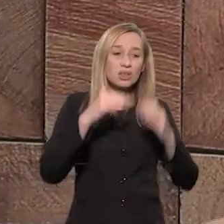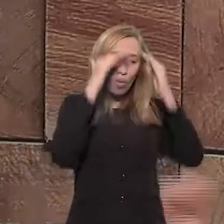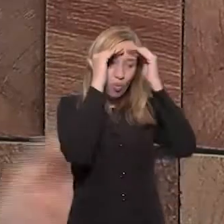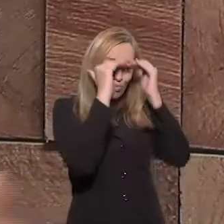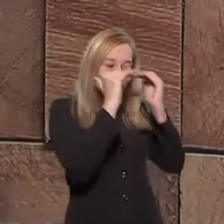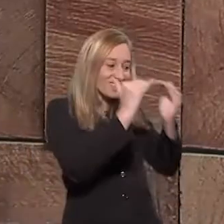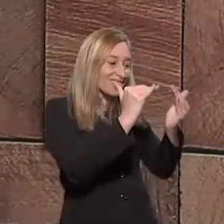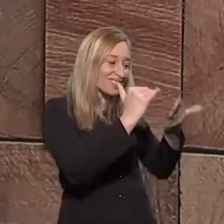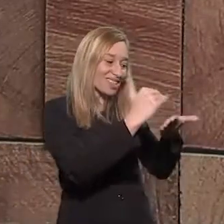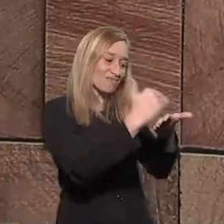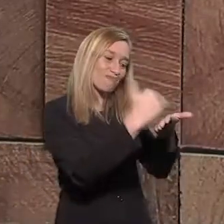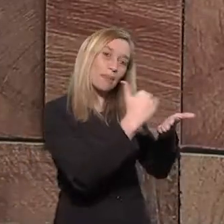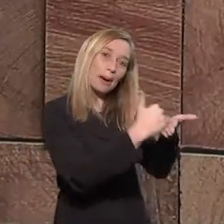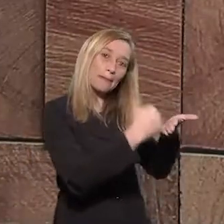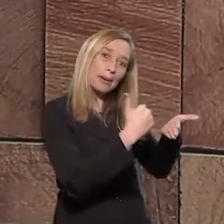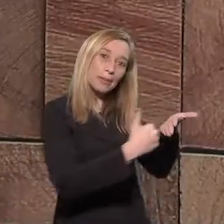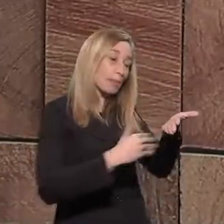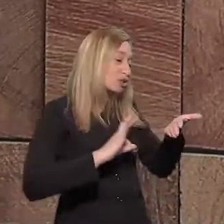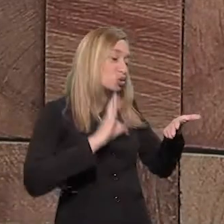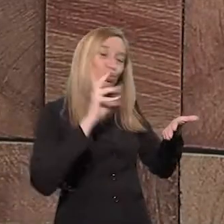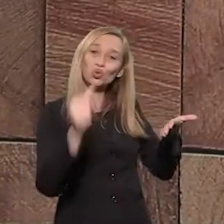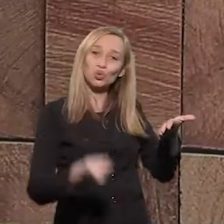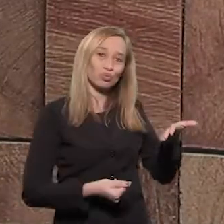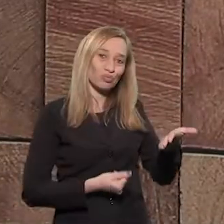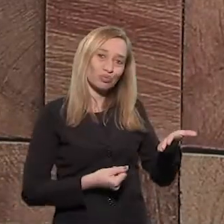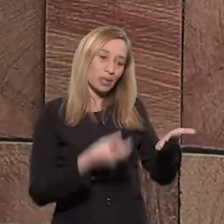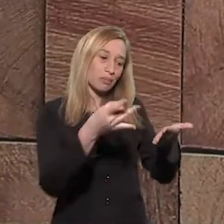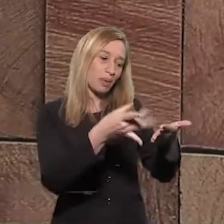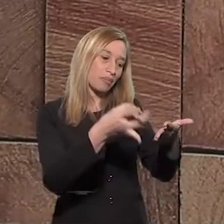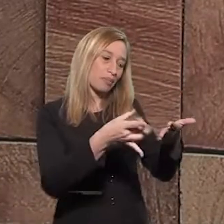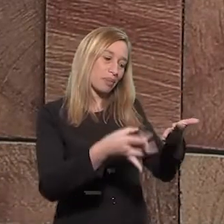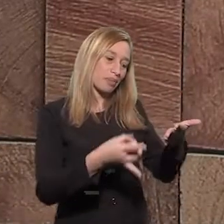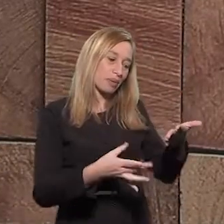tem que obedecer as nuances todas daquela música. Você tem que...